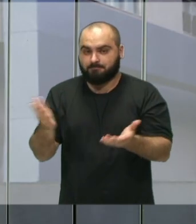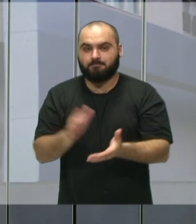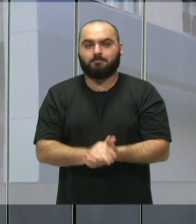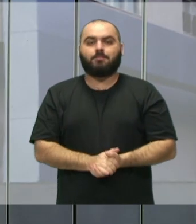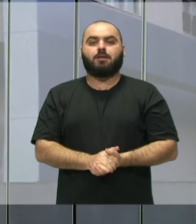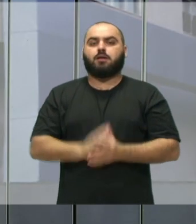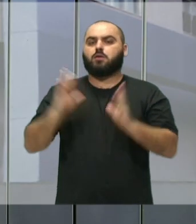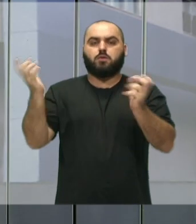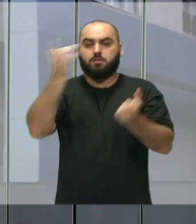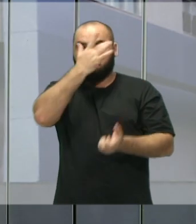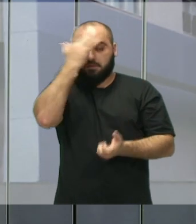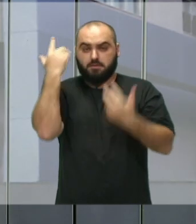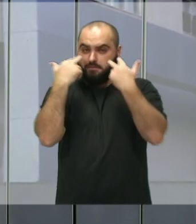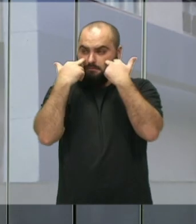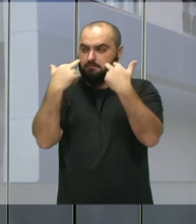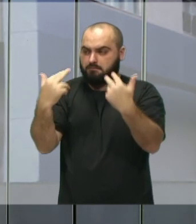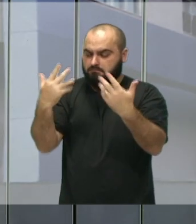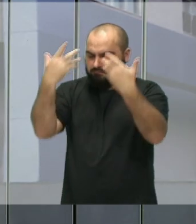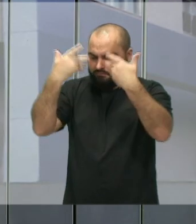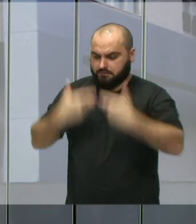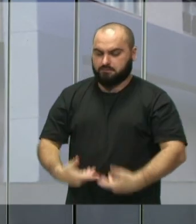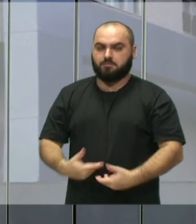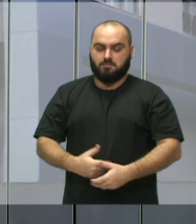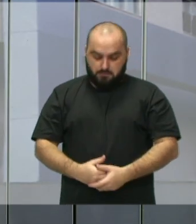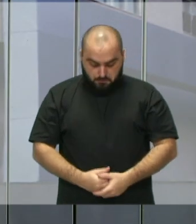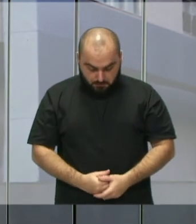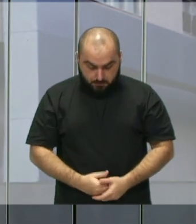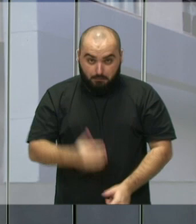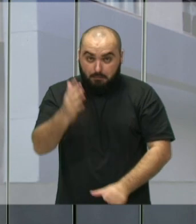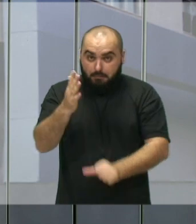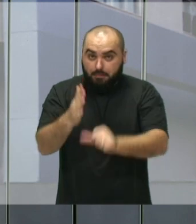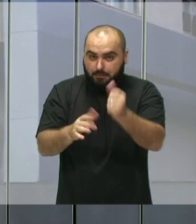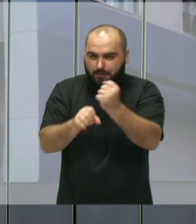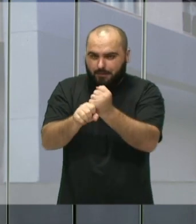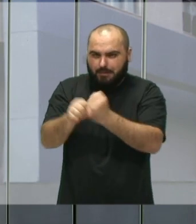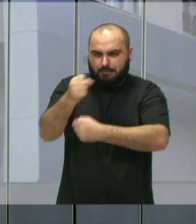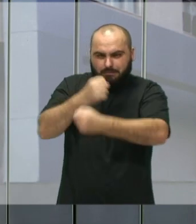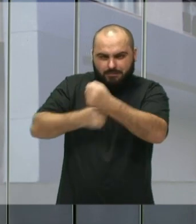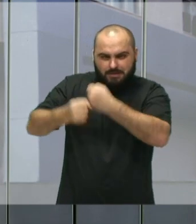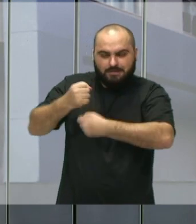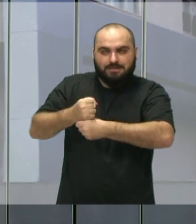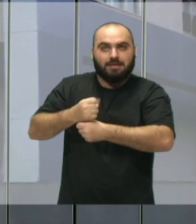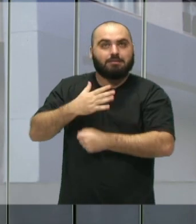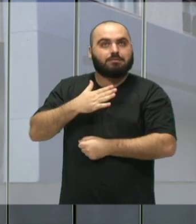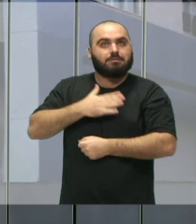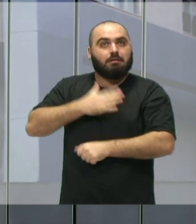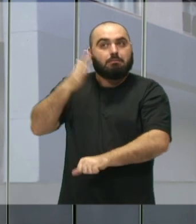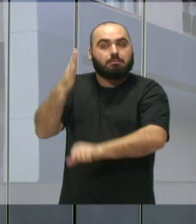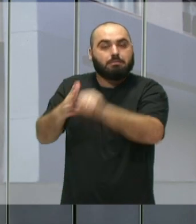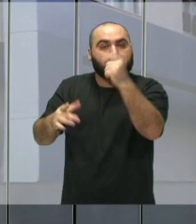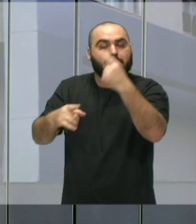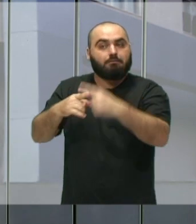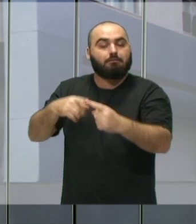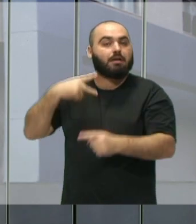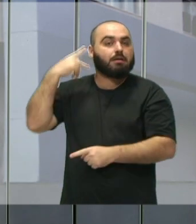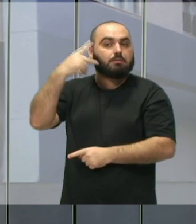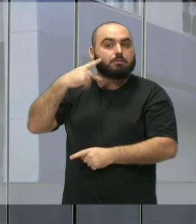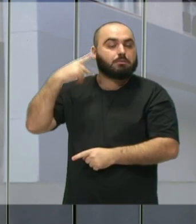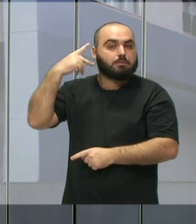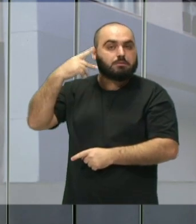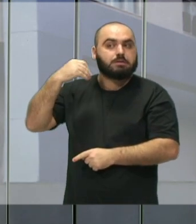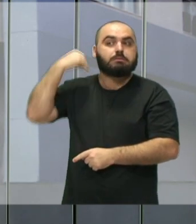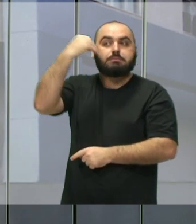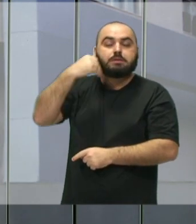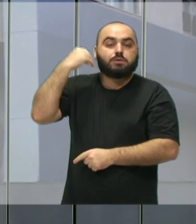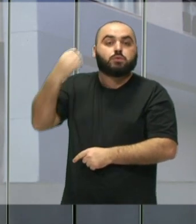nos acompanham, eu acho que o primeiro ano, né, onde nós tivemos essa experiência da legislatura,